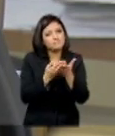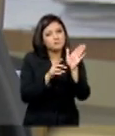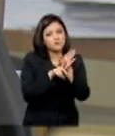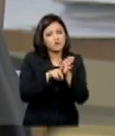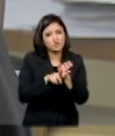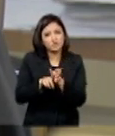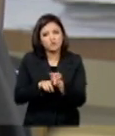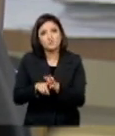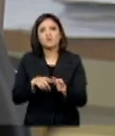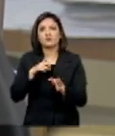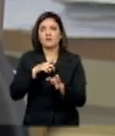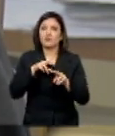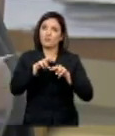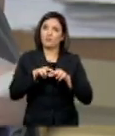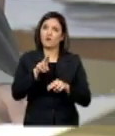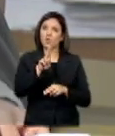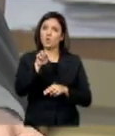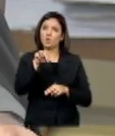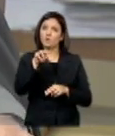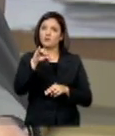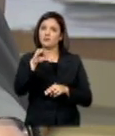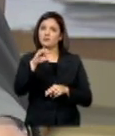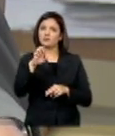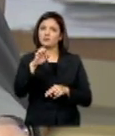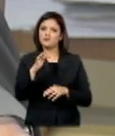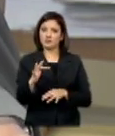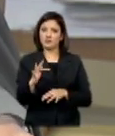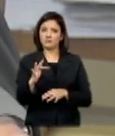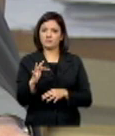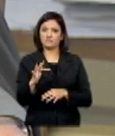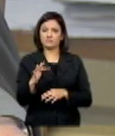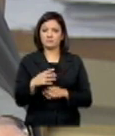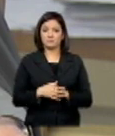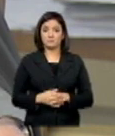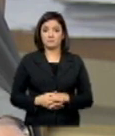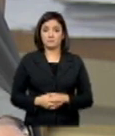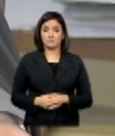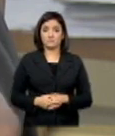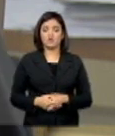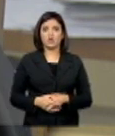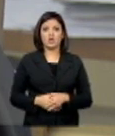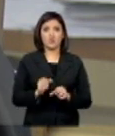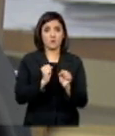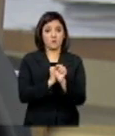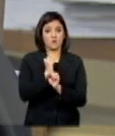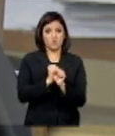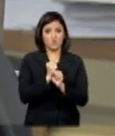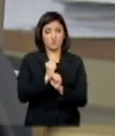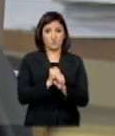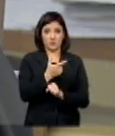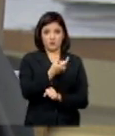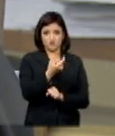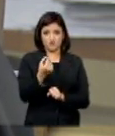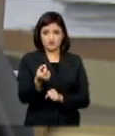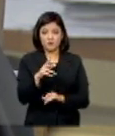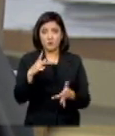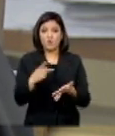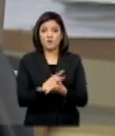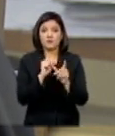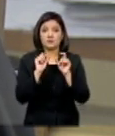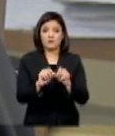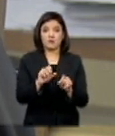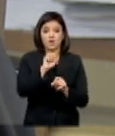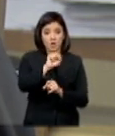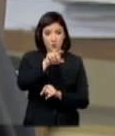pela unicef apenas no ano 2000 8601